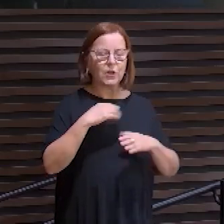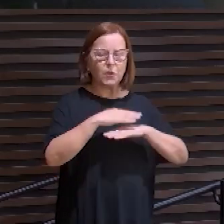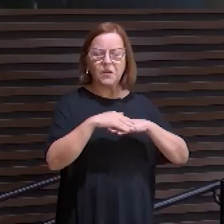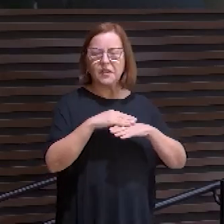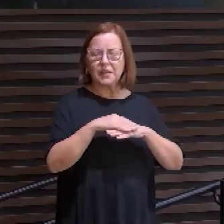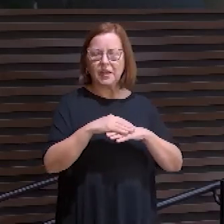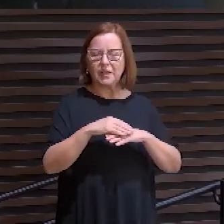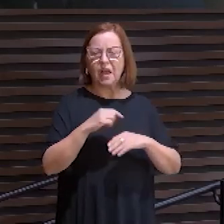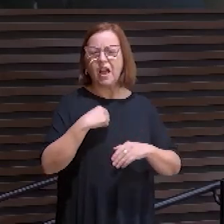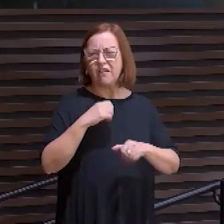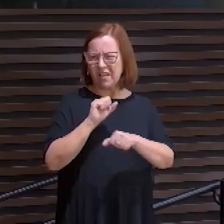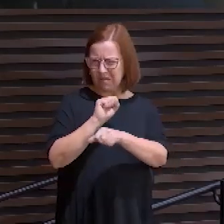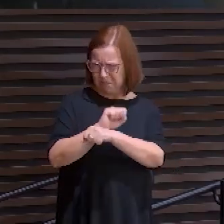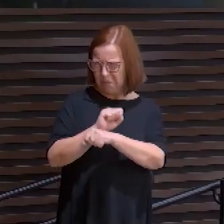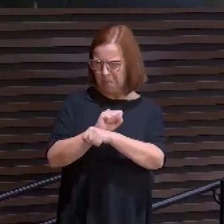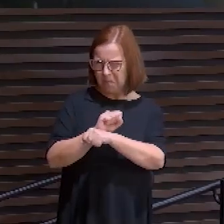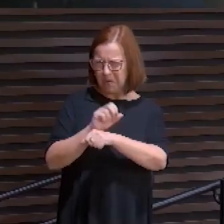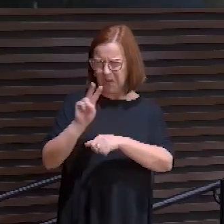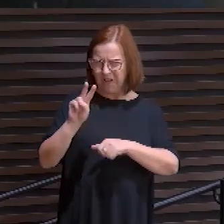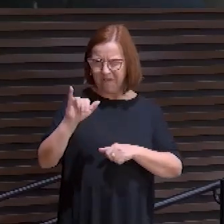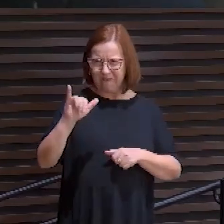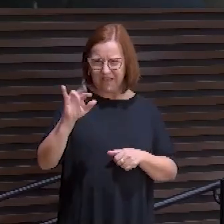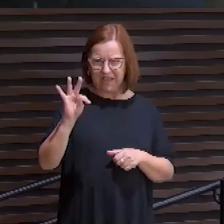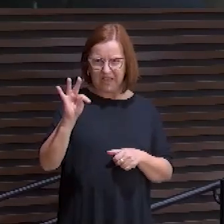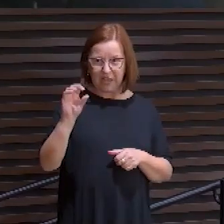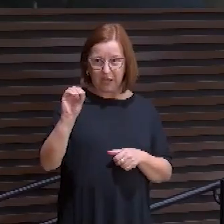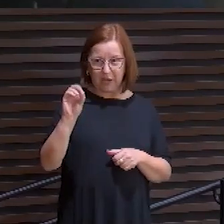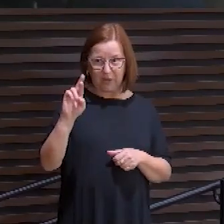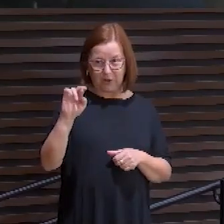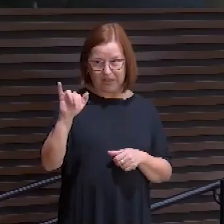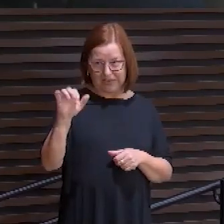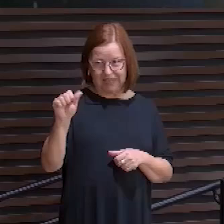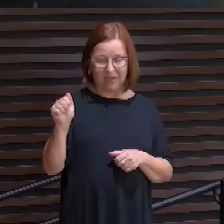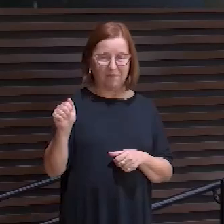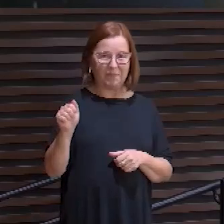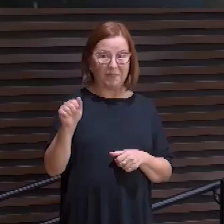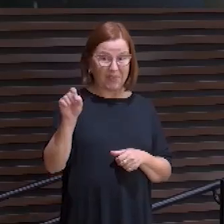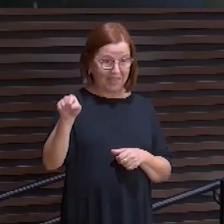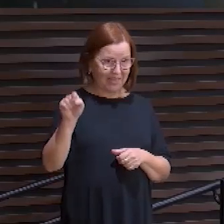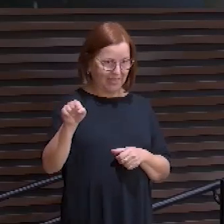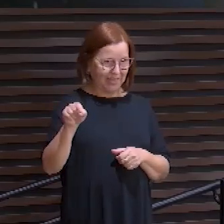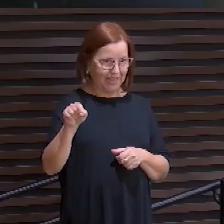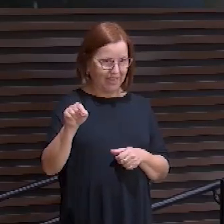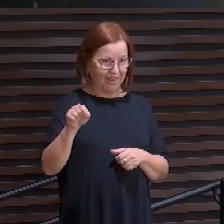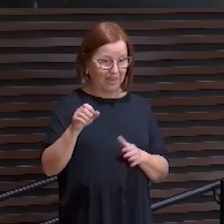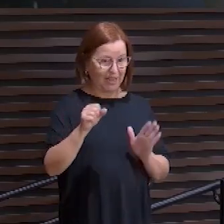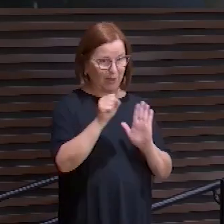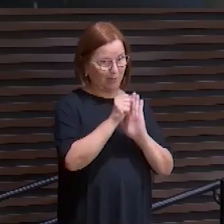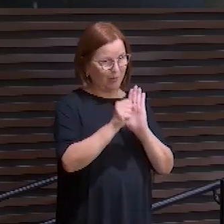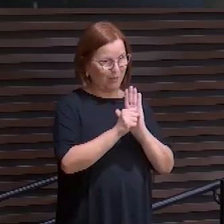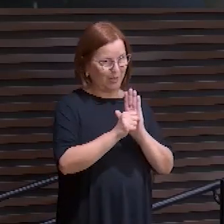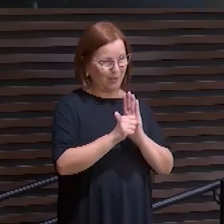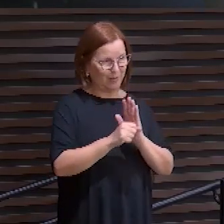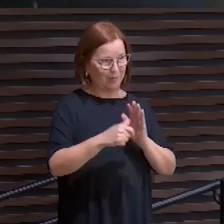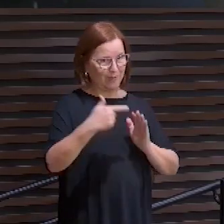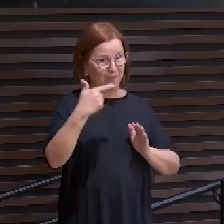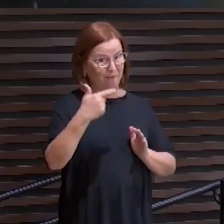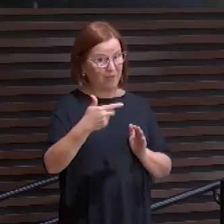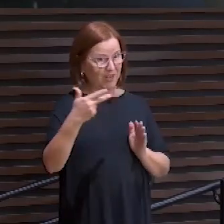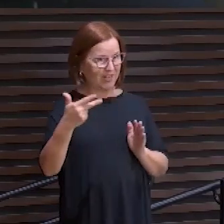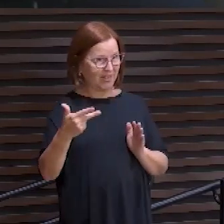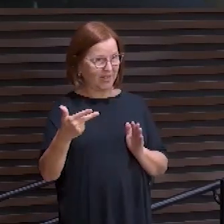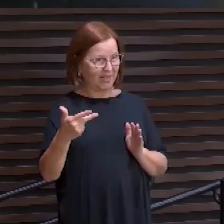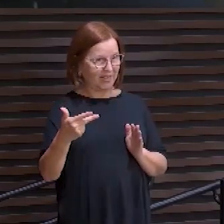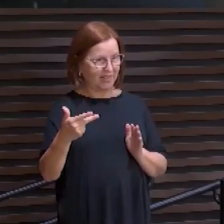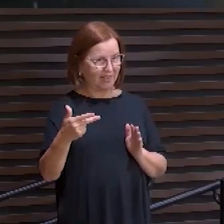disse, espera um pouco, Vitória, e ela é do século 23, Ela está lá